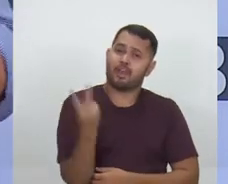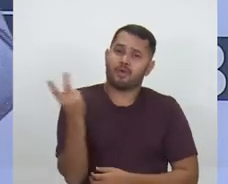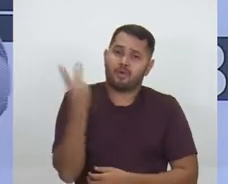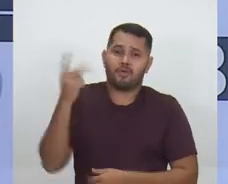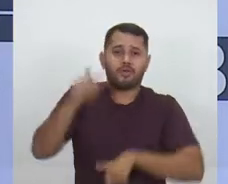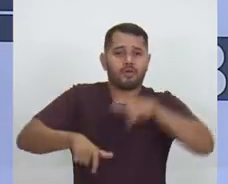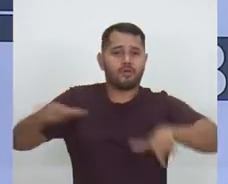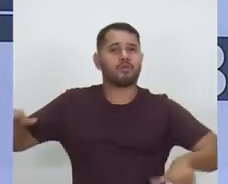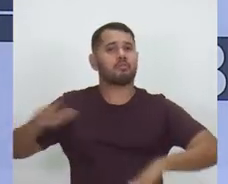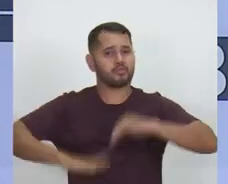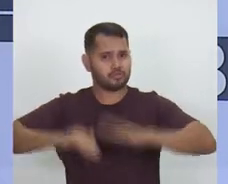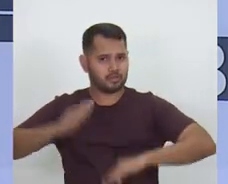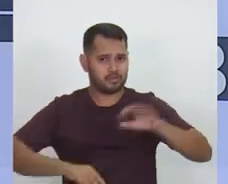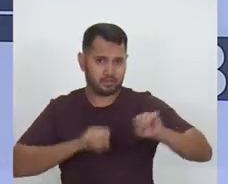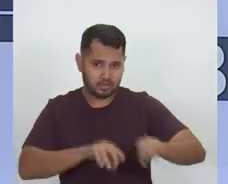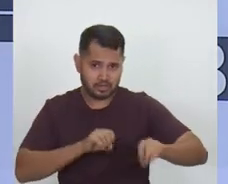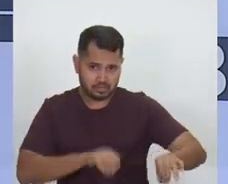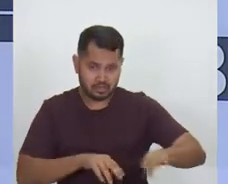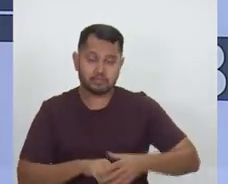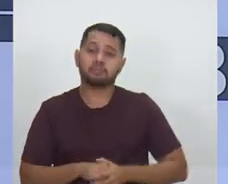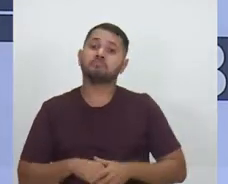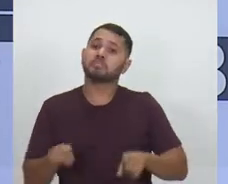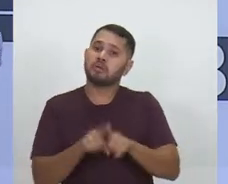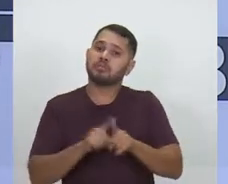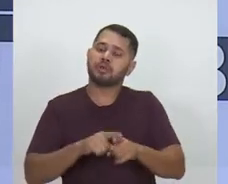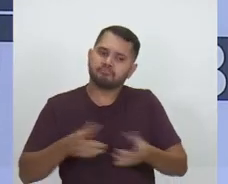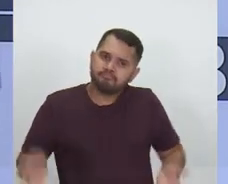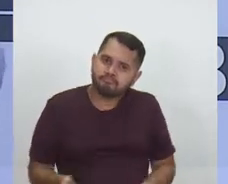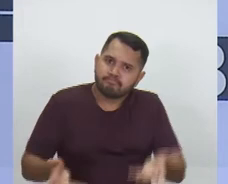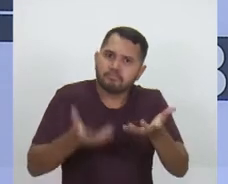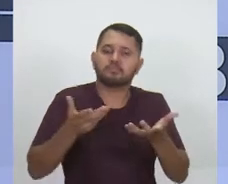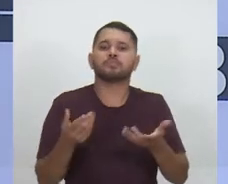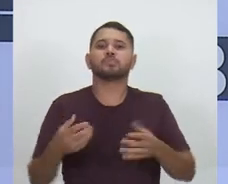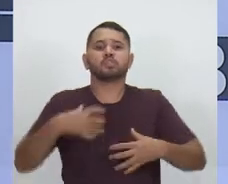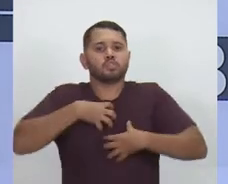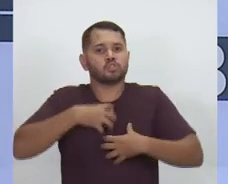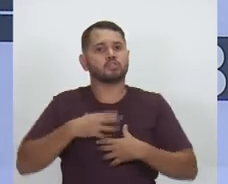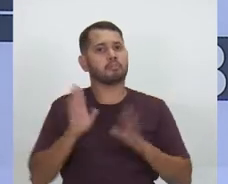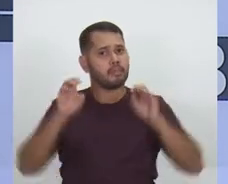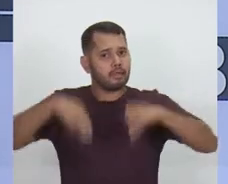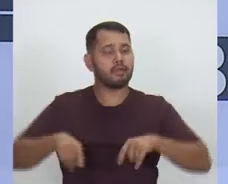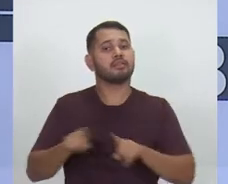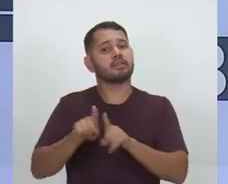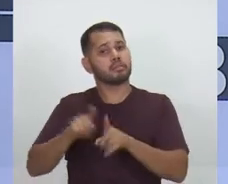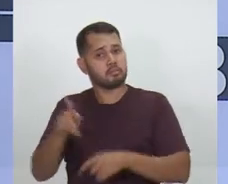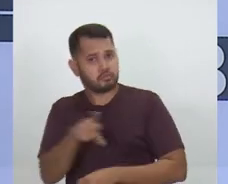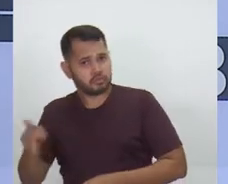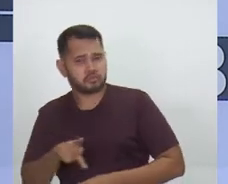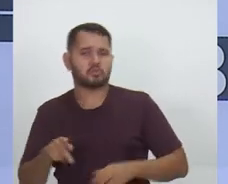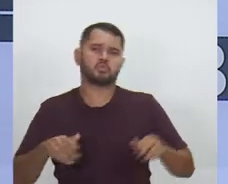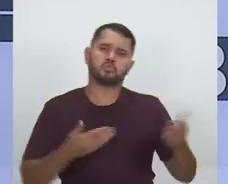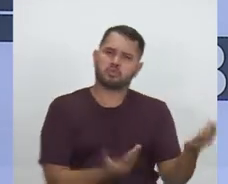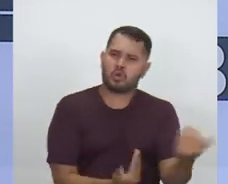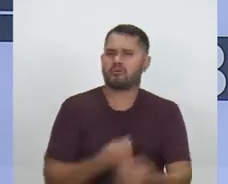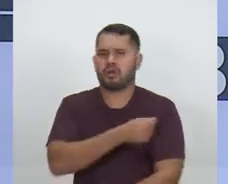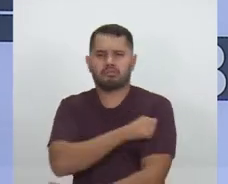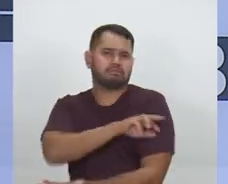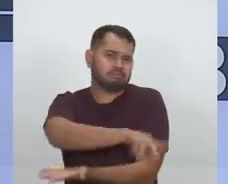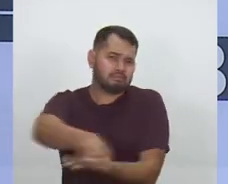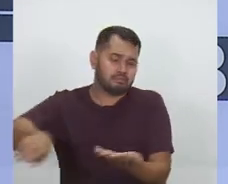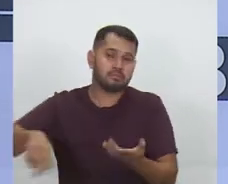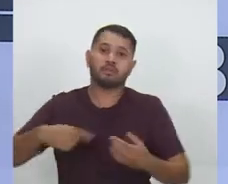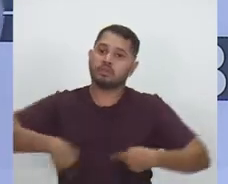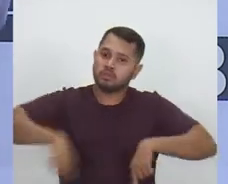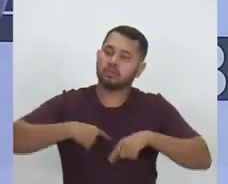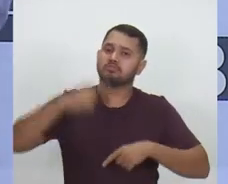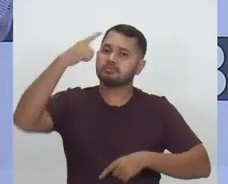da educação nós temos que dar condições e infraestrutura para os nossos jovens e para os professores nós precisamos trabalhar